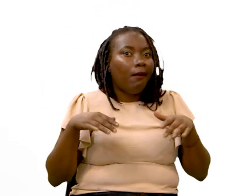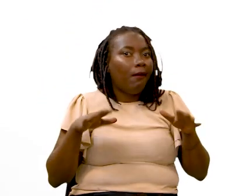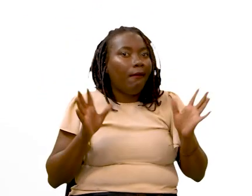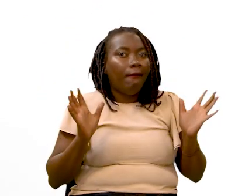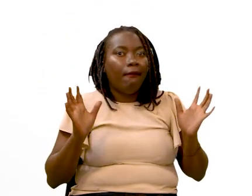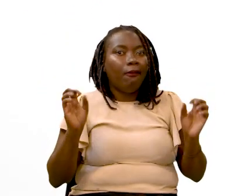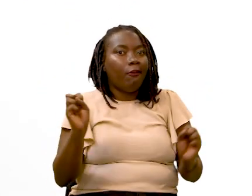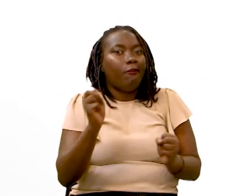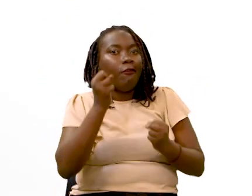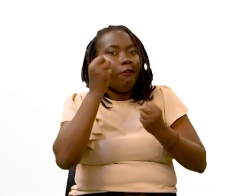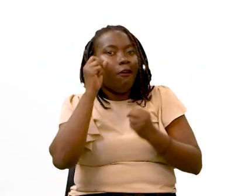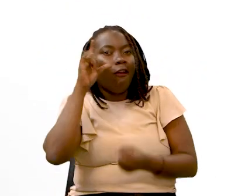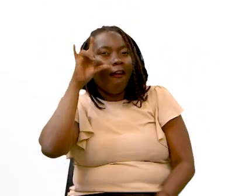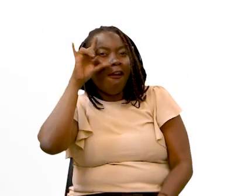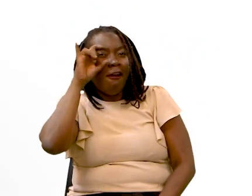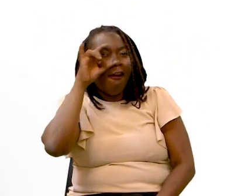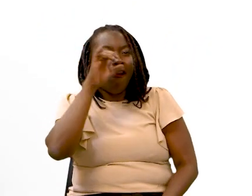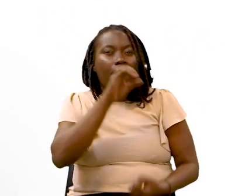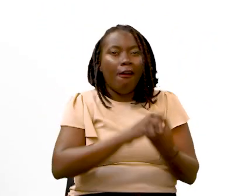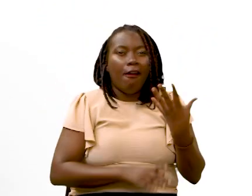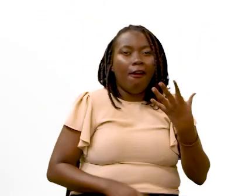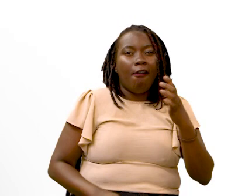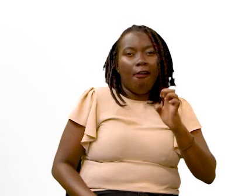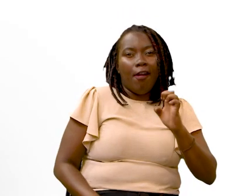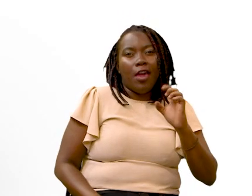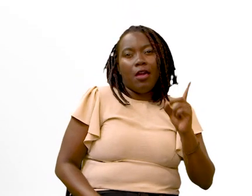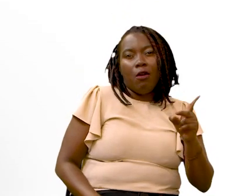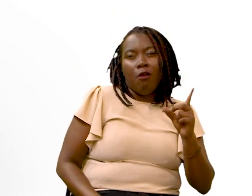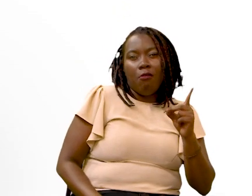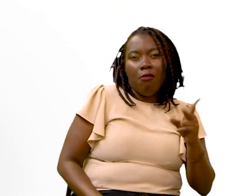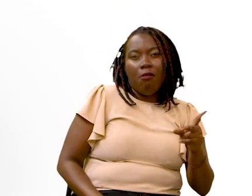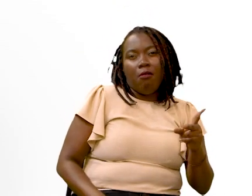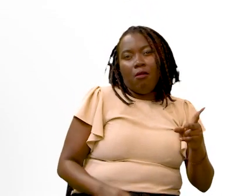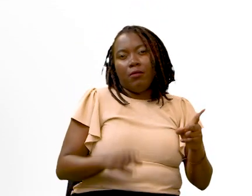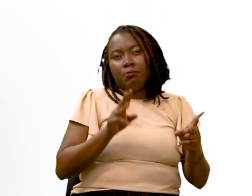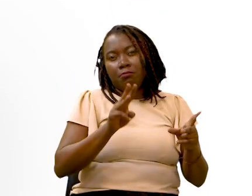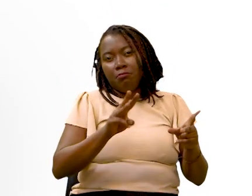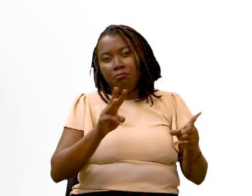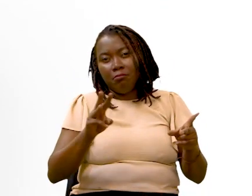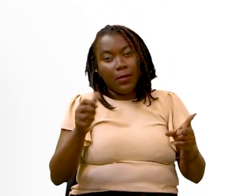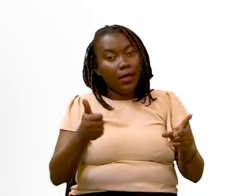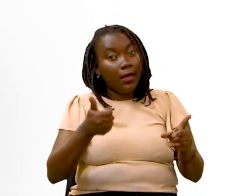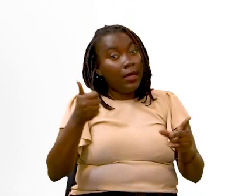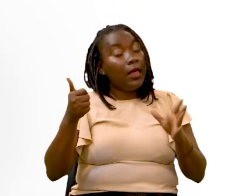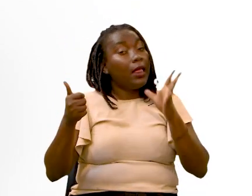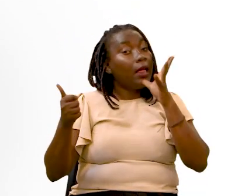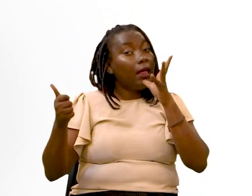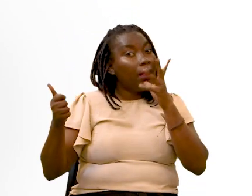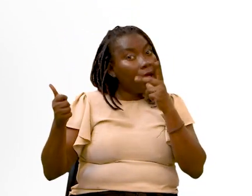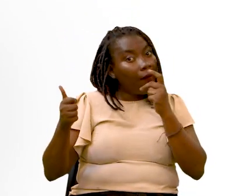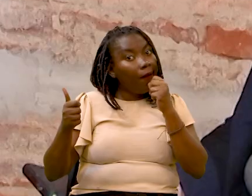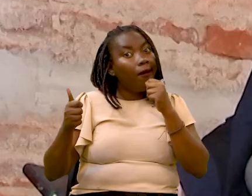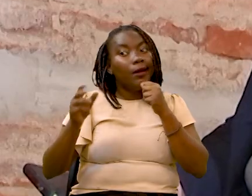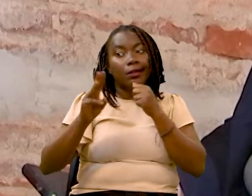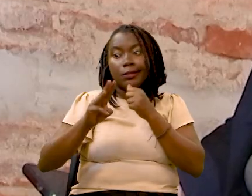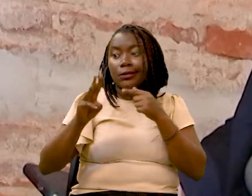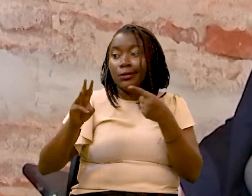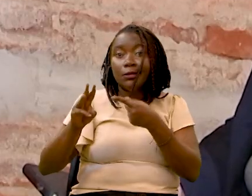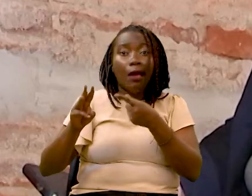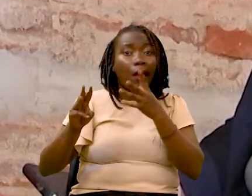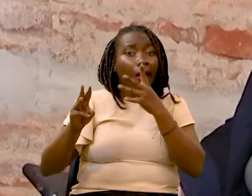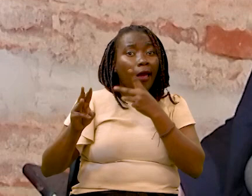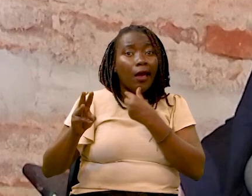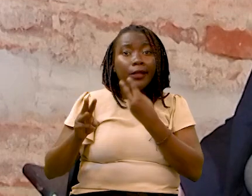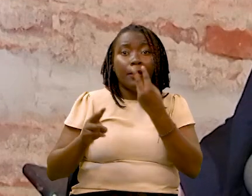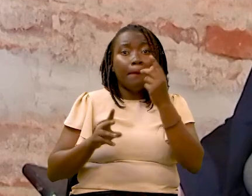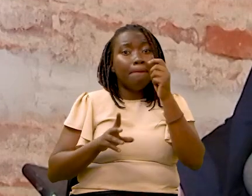disso, fortificar o Instagram, abrir um e-commerce, né? Fazer um site melhor, que isso leva tempo, né? Às vezes vai fazer